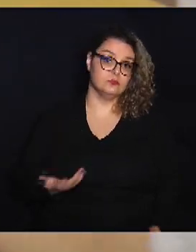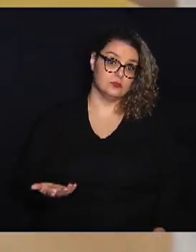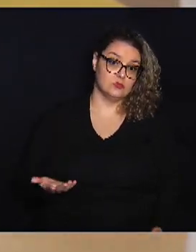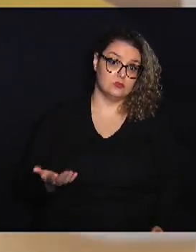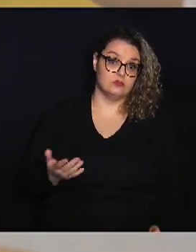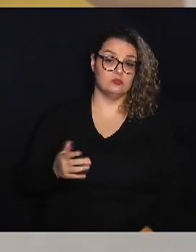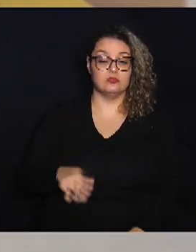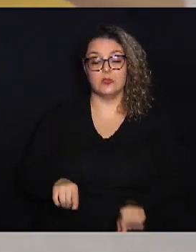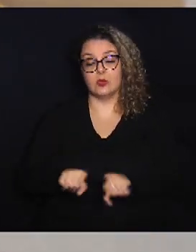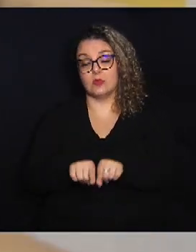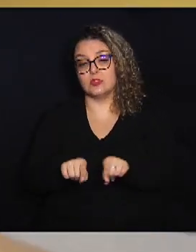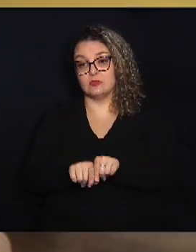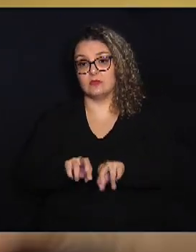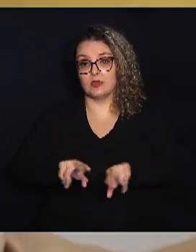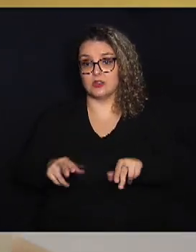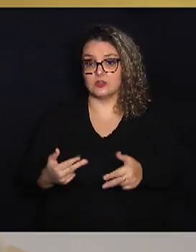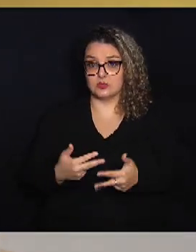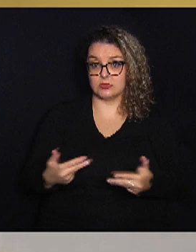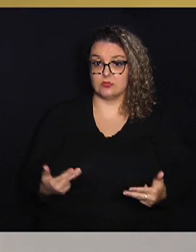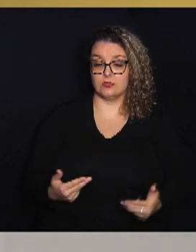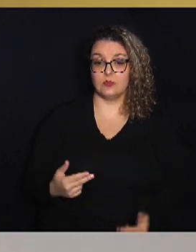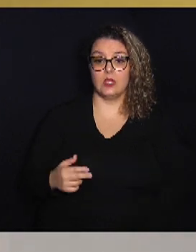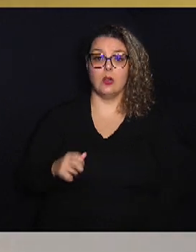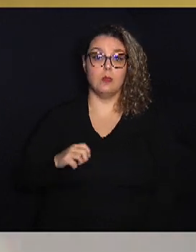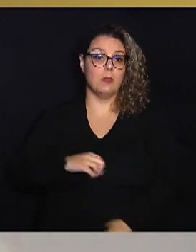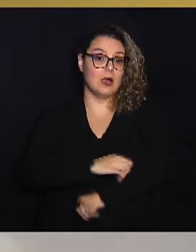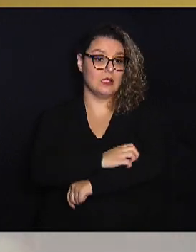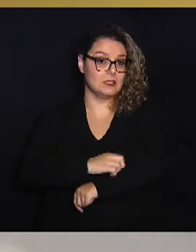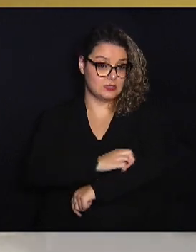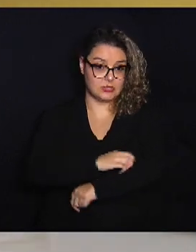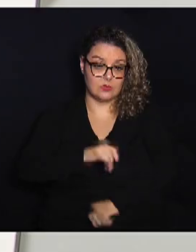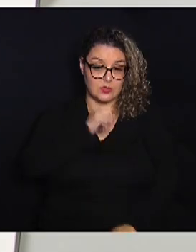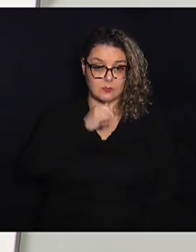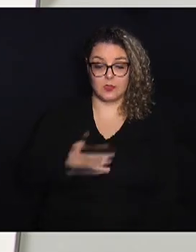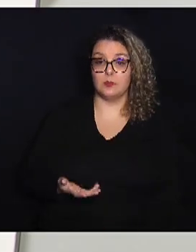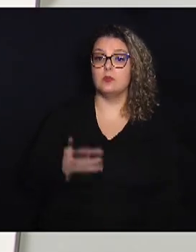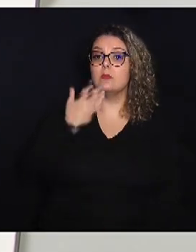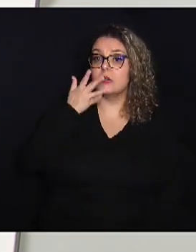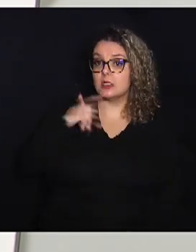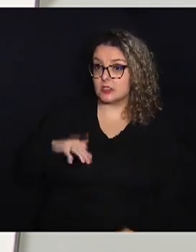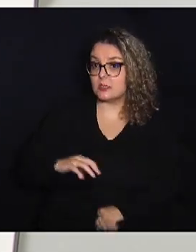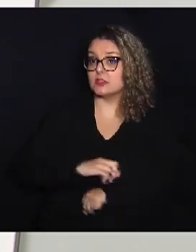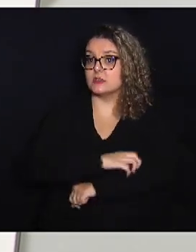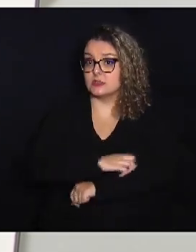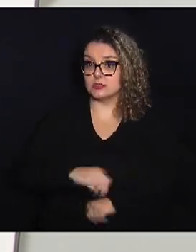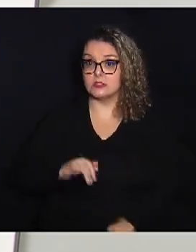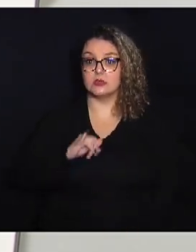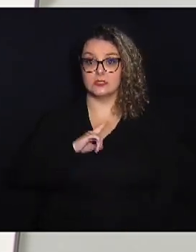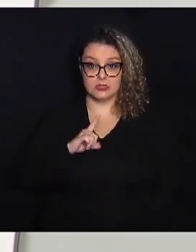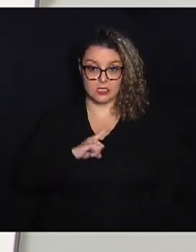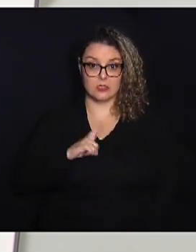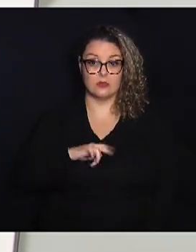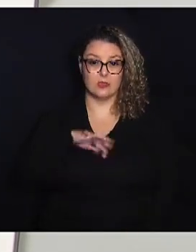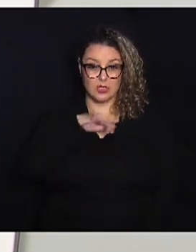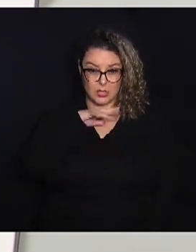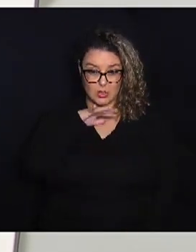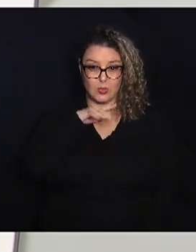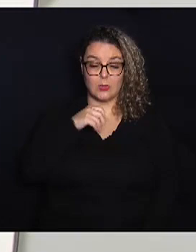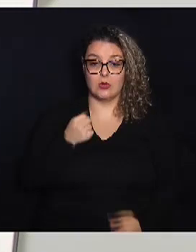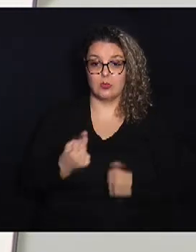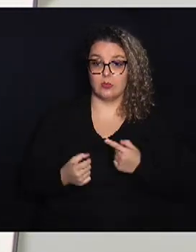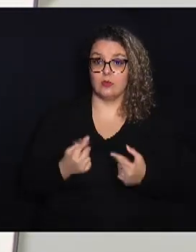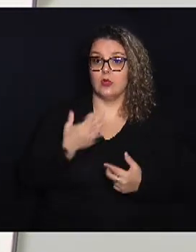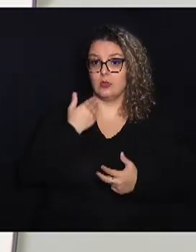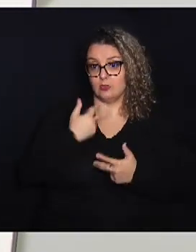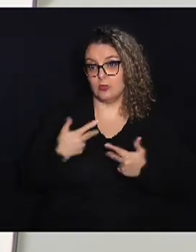trata da mesma coisa. Uma criança que tem uma alergia, ela experimenta uma experiência ruim com um determinado